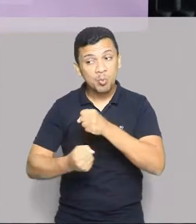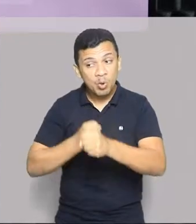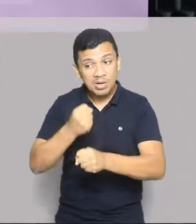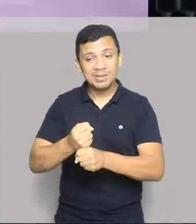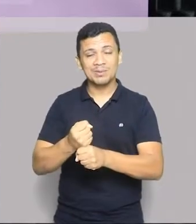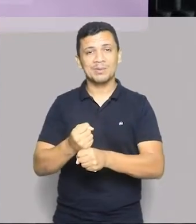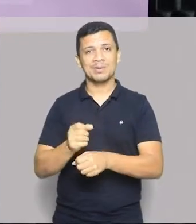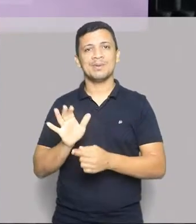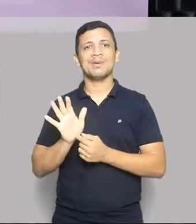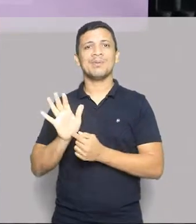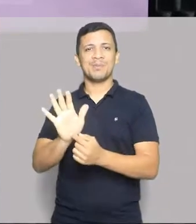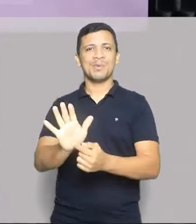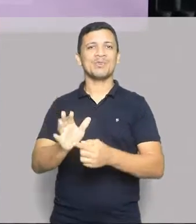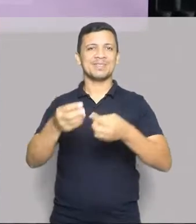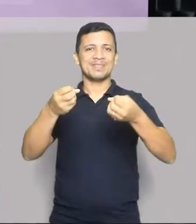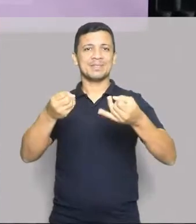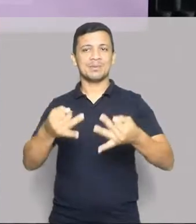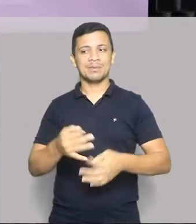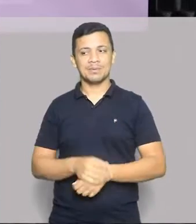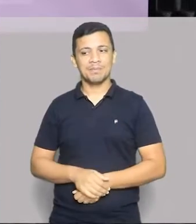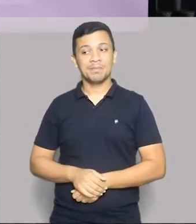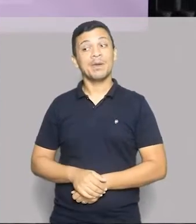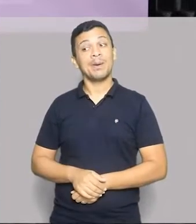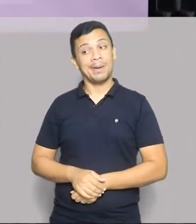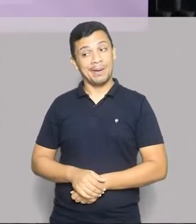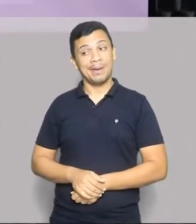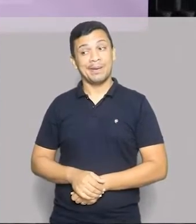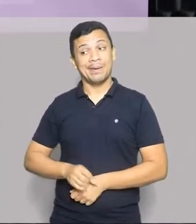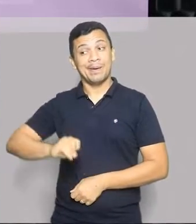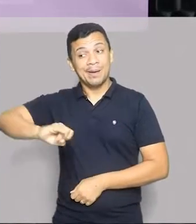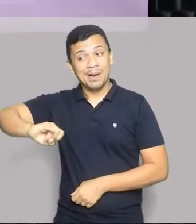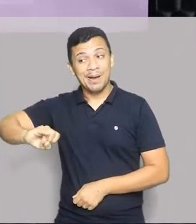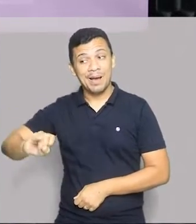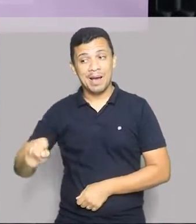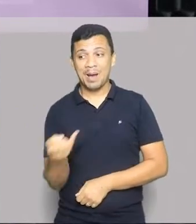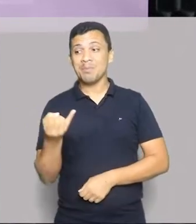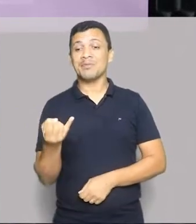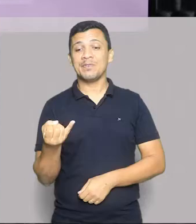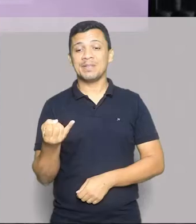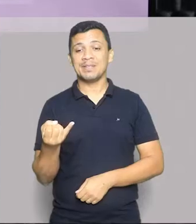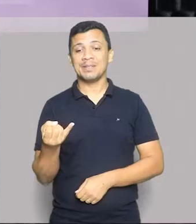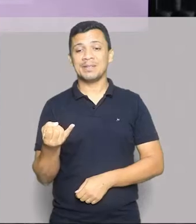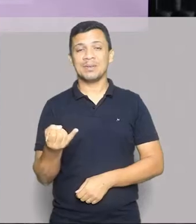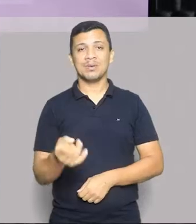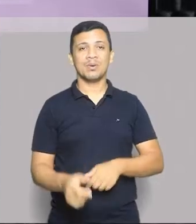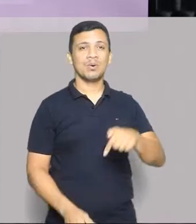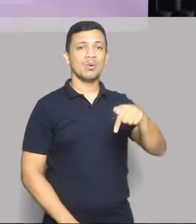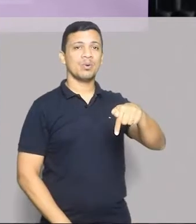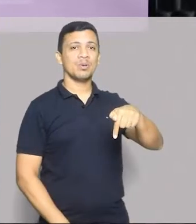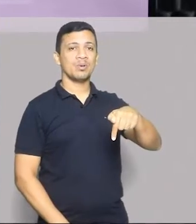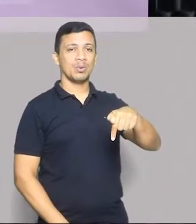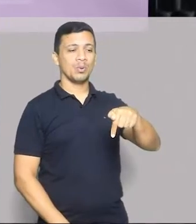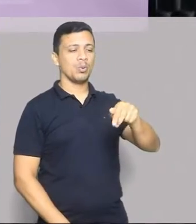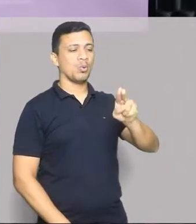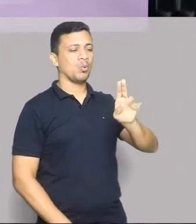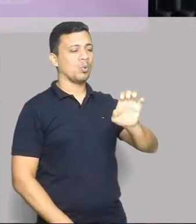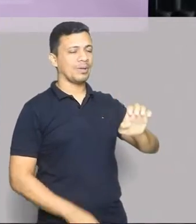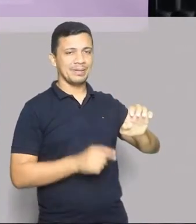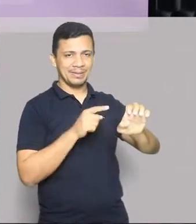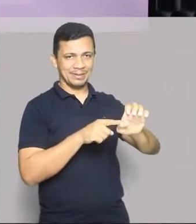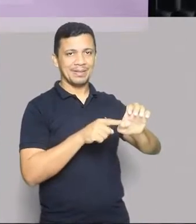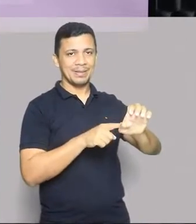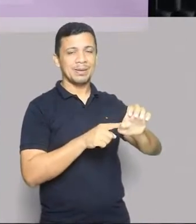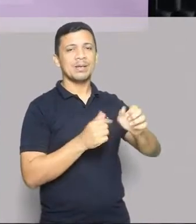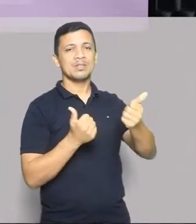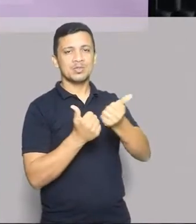ideia da explicação, né? Aproveitem. Notem que o que ele pode perfeitamente ser substituído por pois,